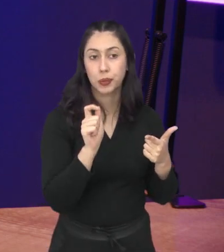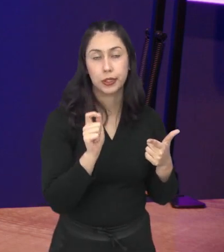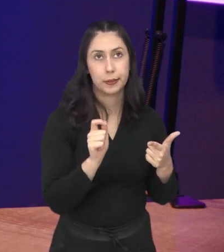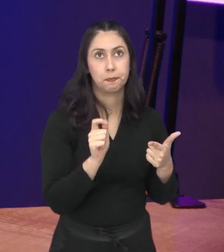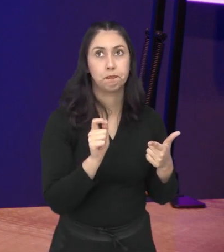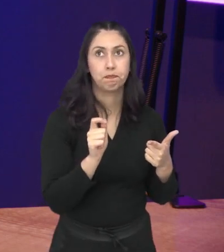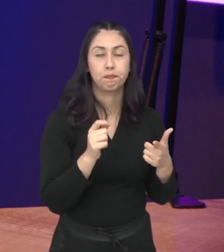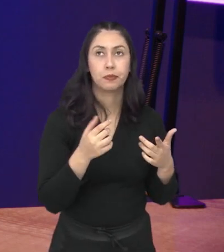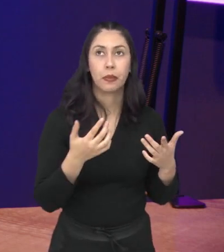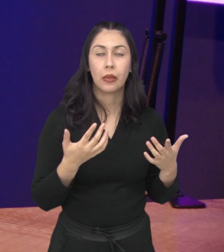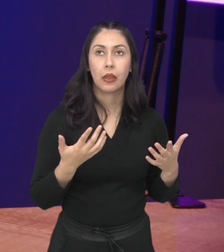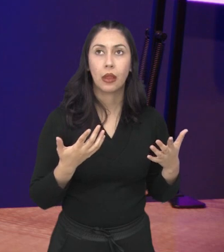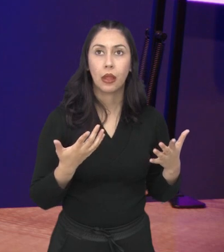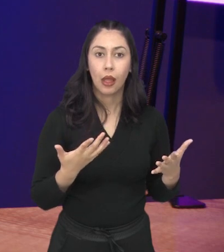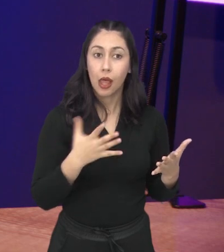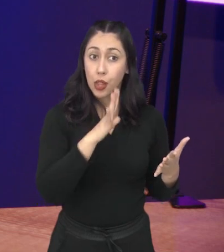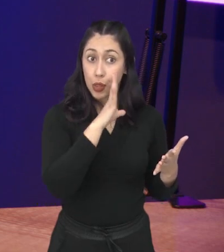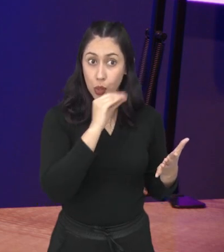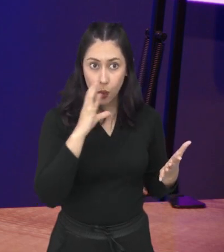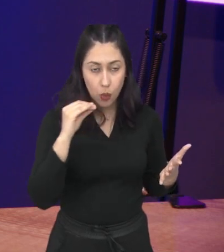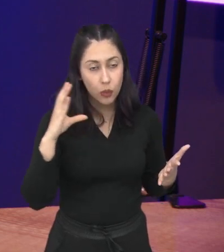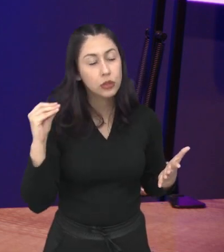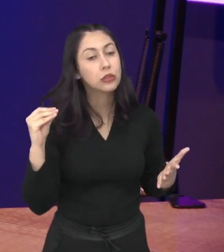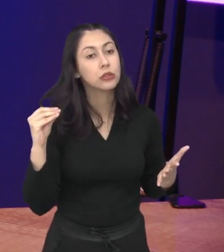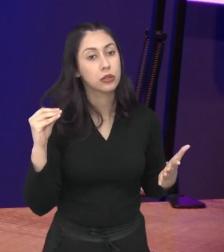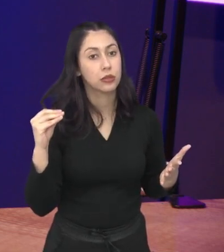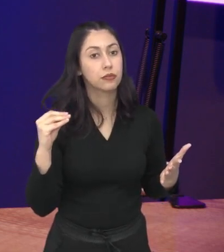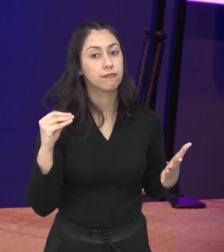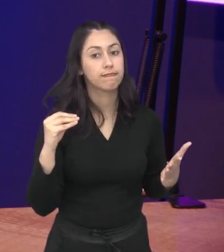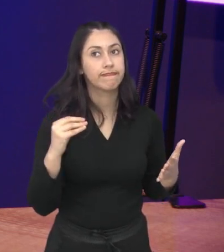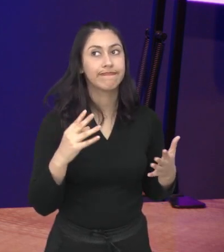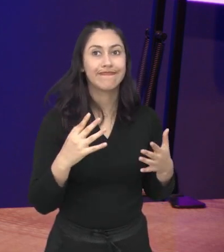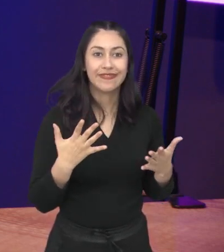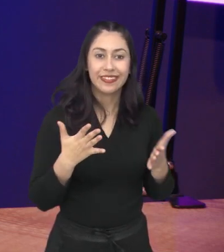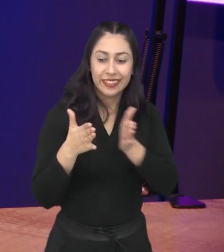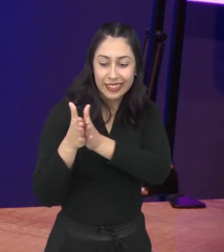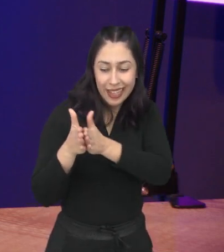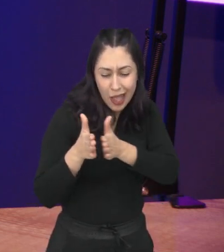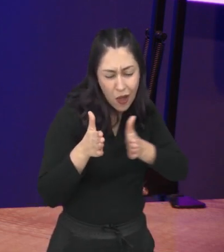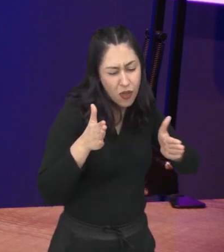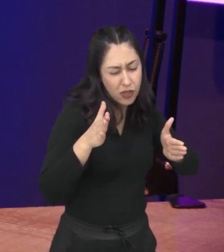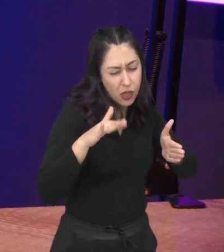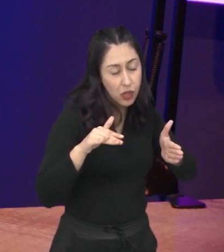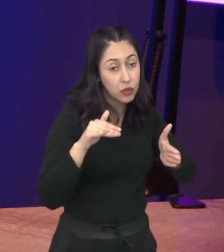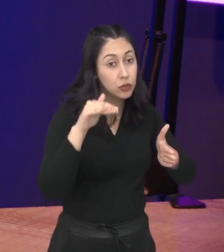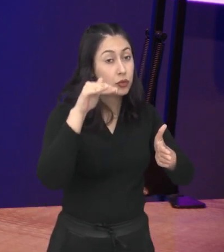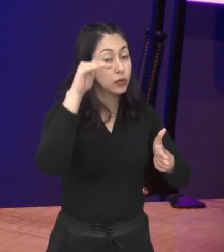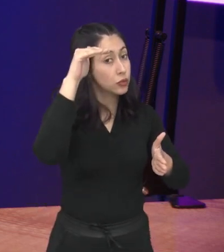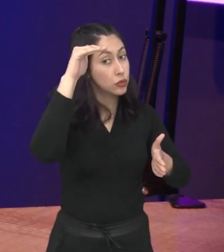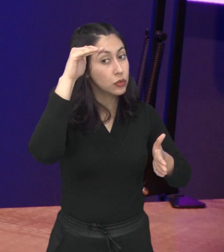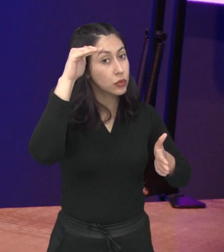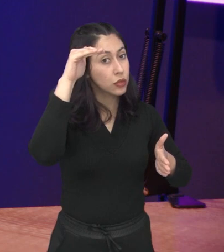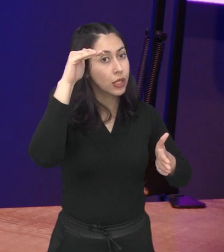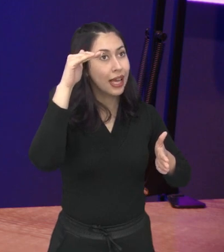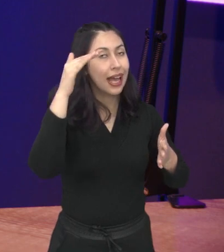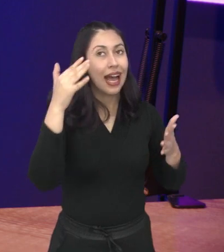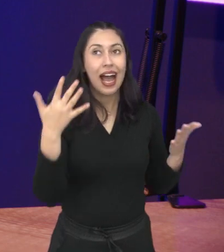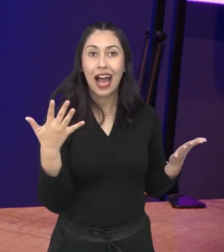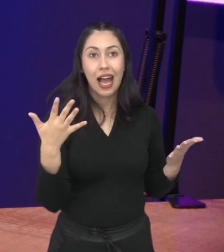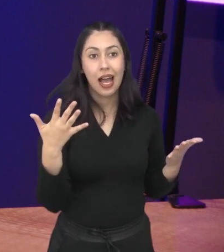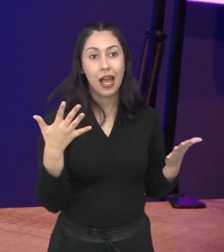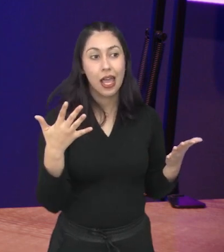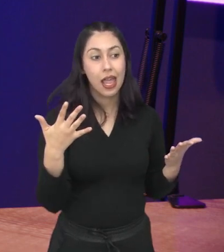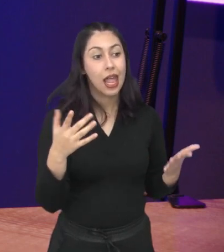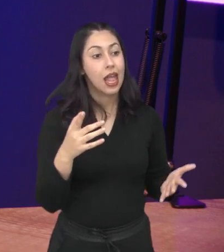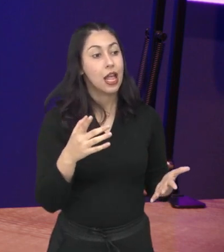de falar, é que a adolescência, né, essa questão da fase adulta, ela não pode ser